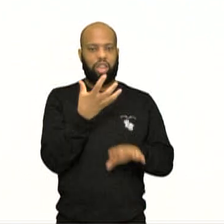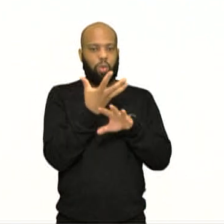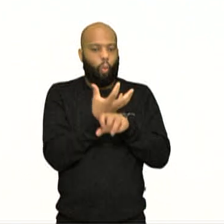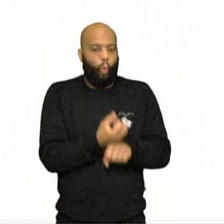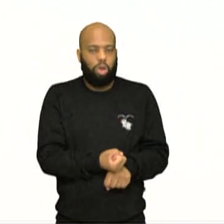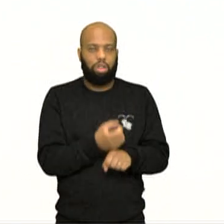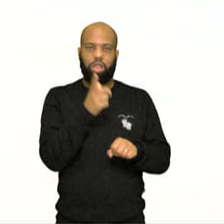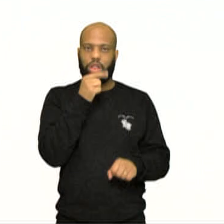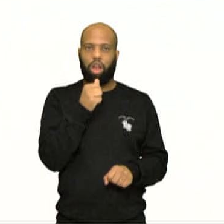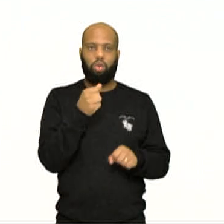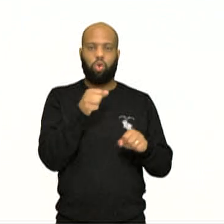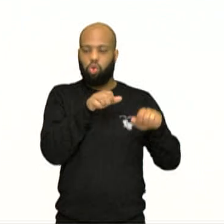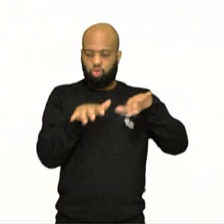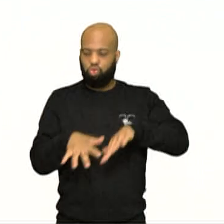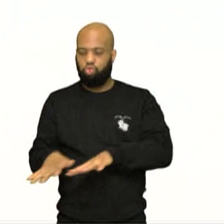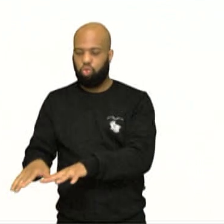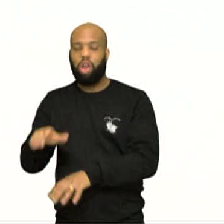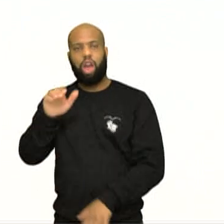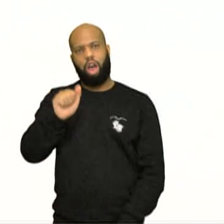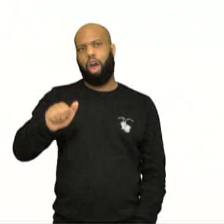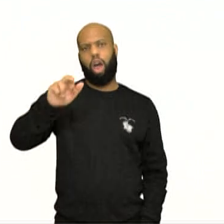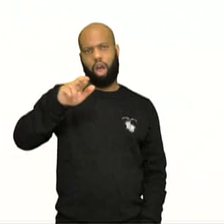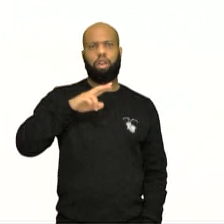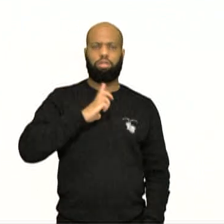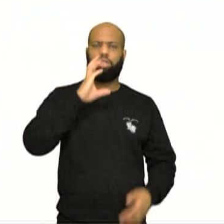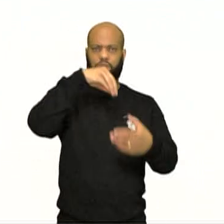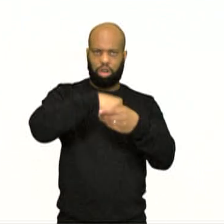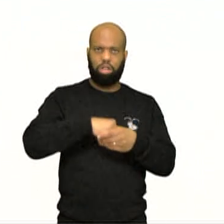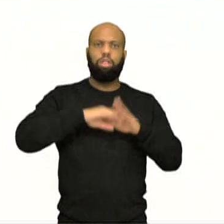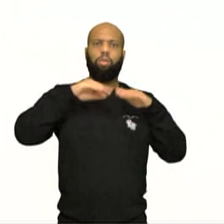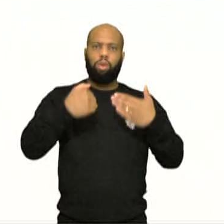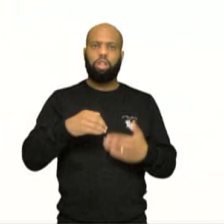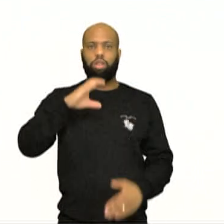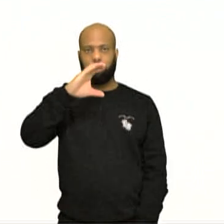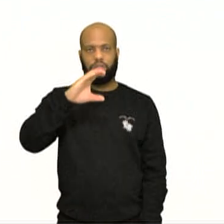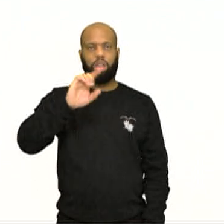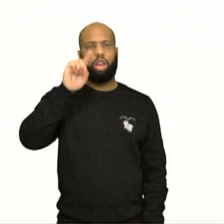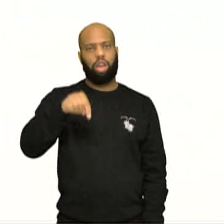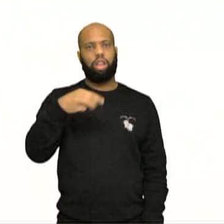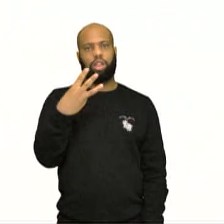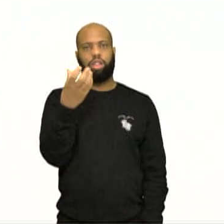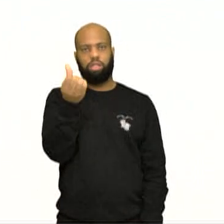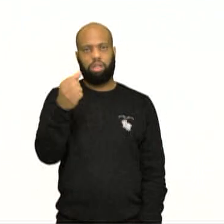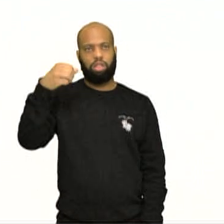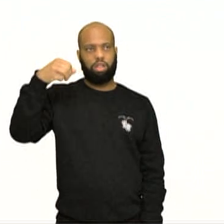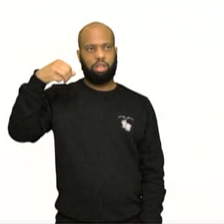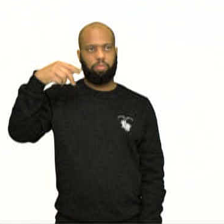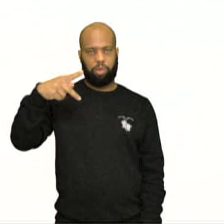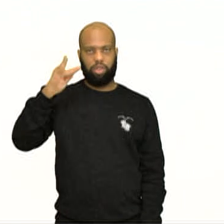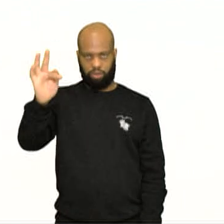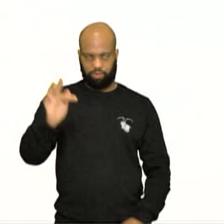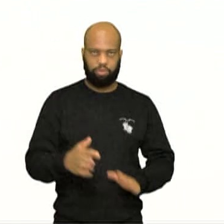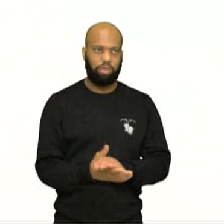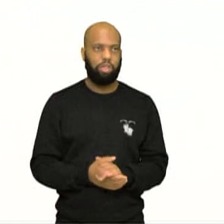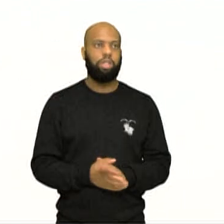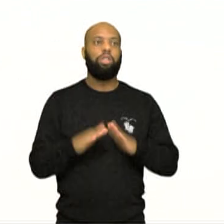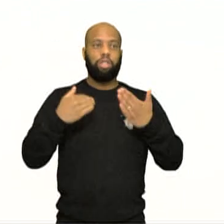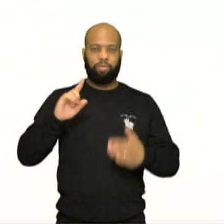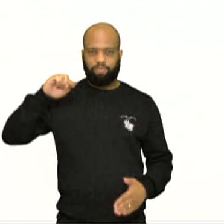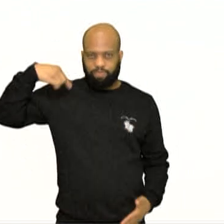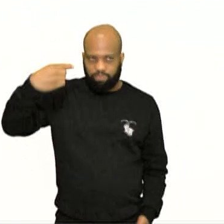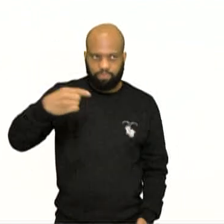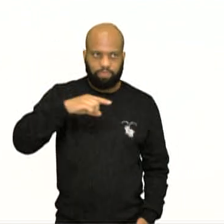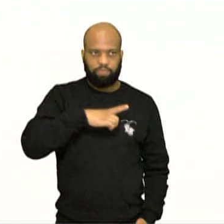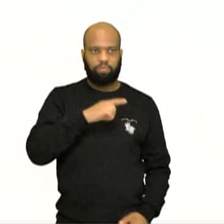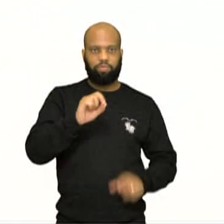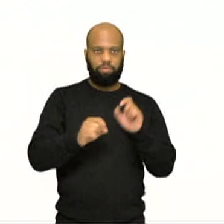né? É ar que está sendo preenchido ali e a capacitância é 36 picofarad. Após o tanque